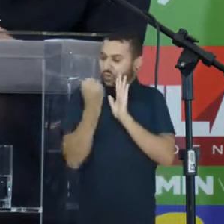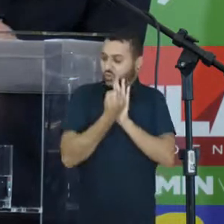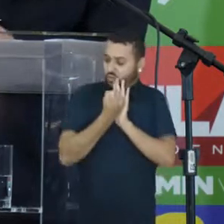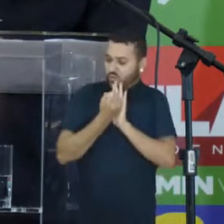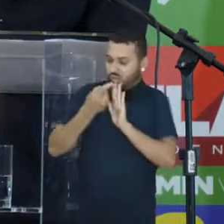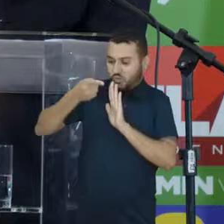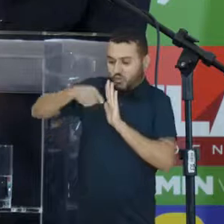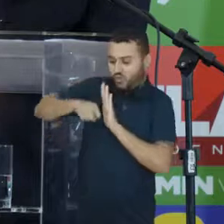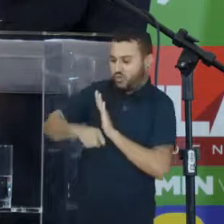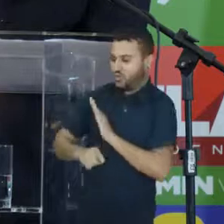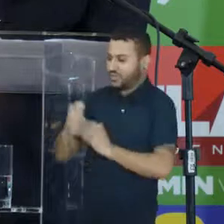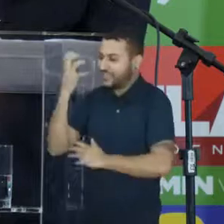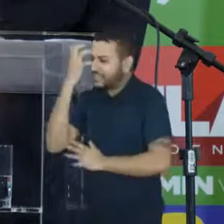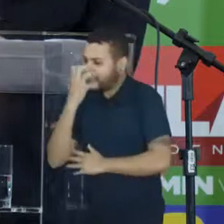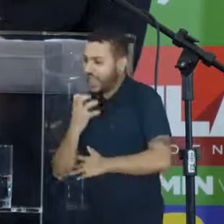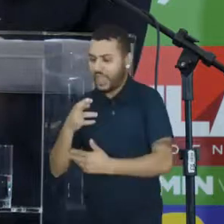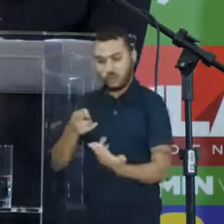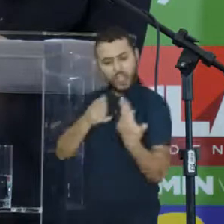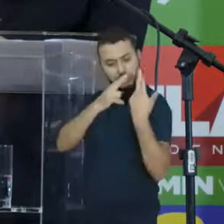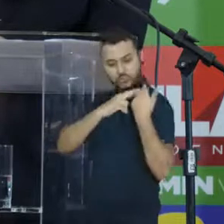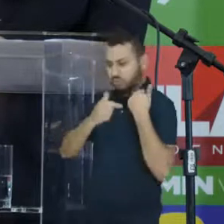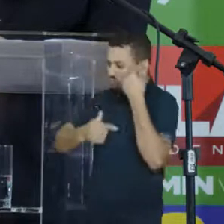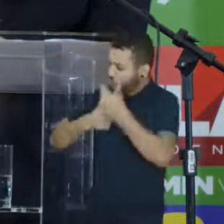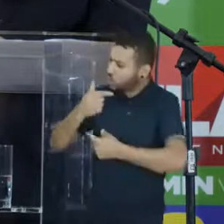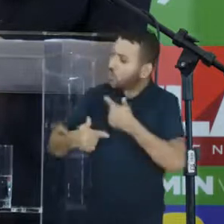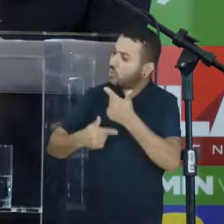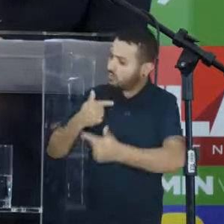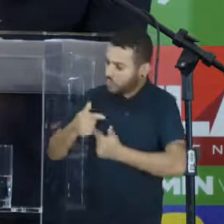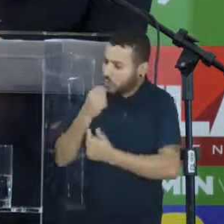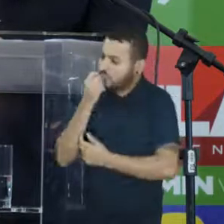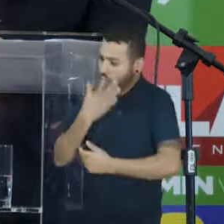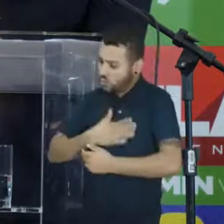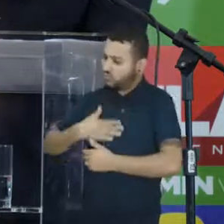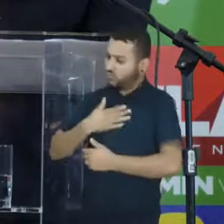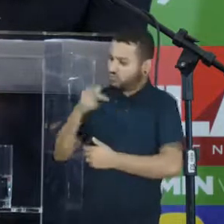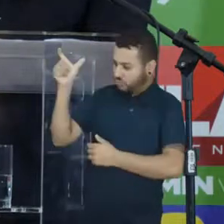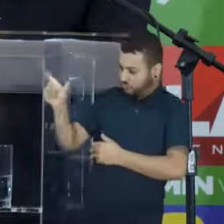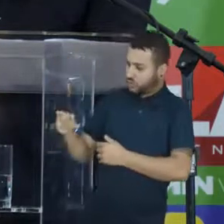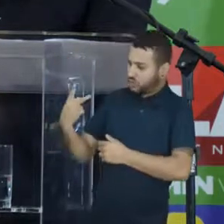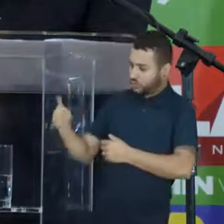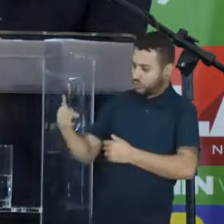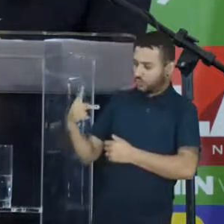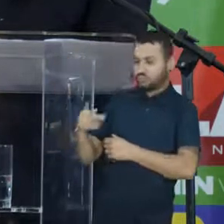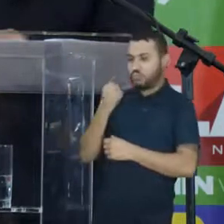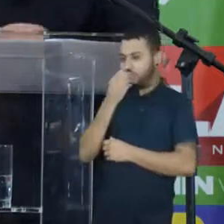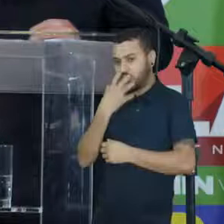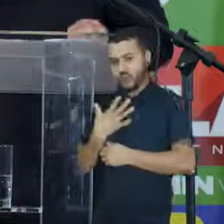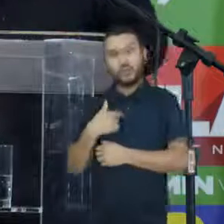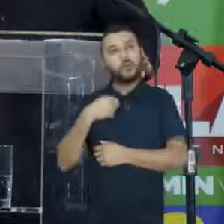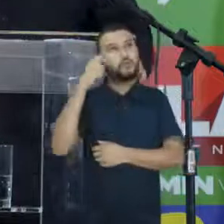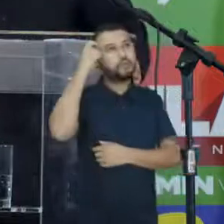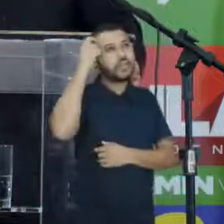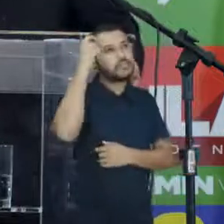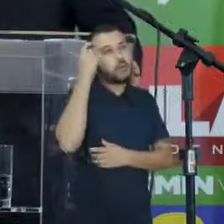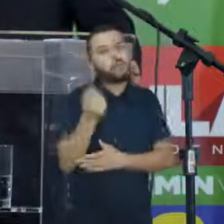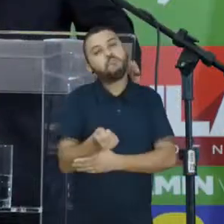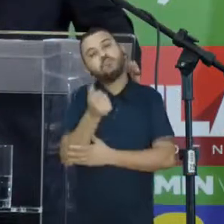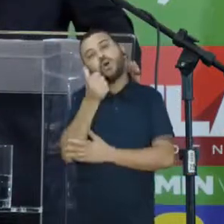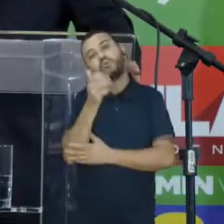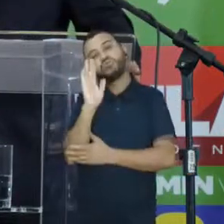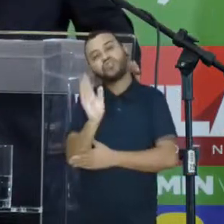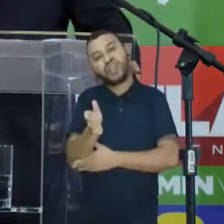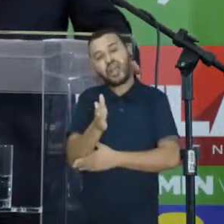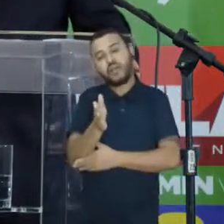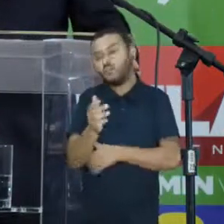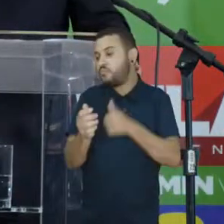seriedade, da responsabilidade e do preparo que você teve. Eu penso que poucas vezes as mulheres